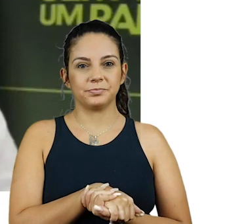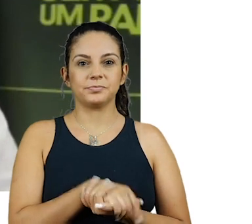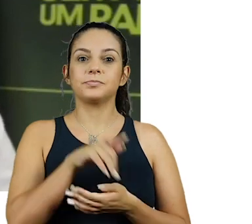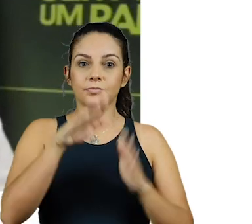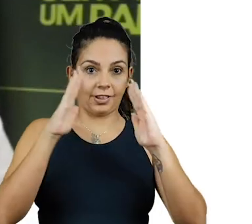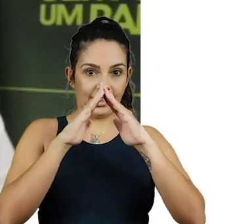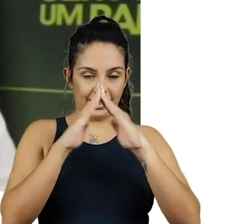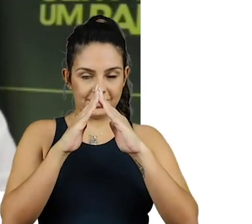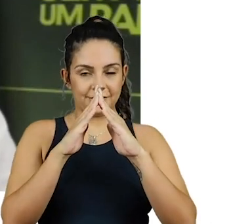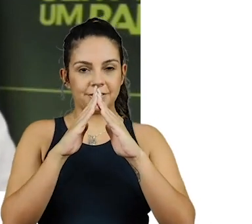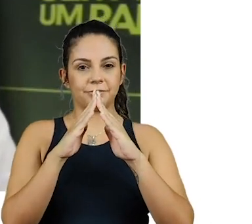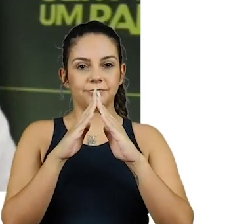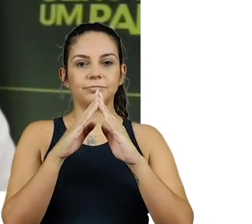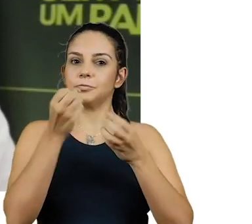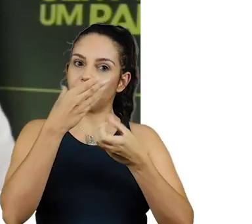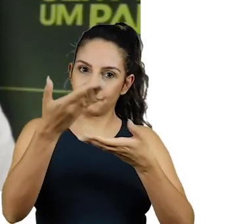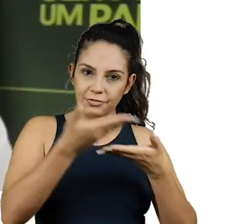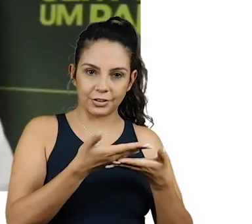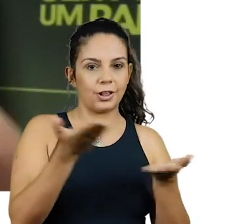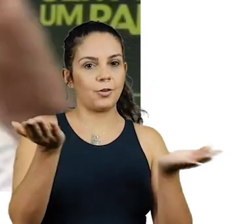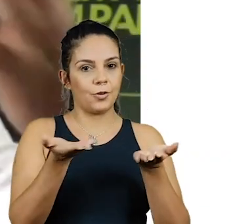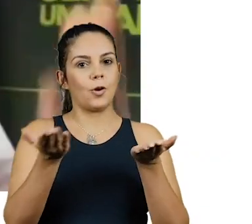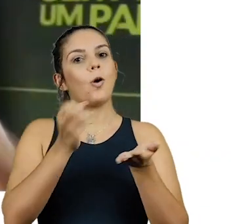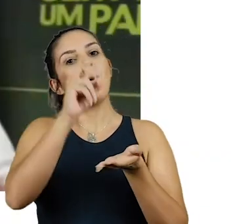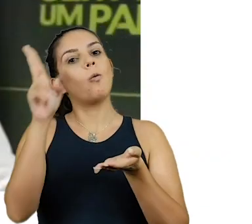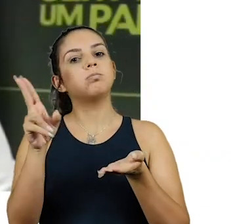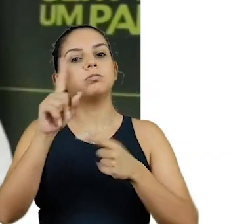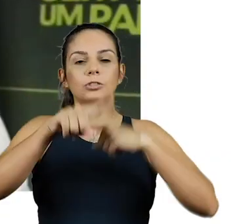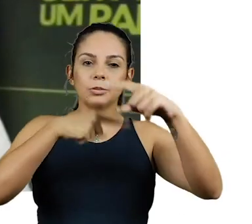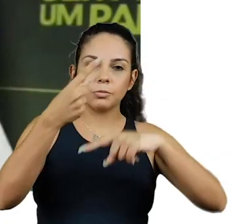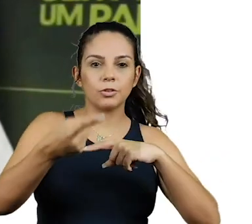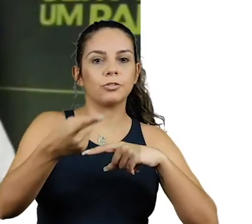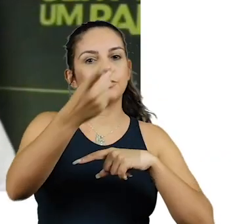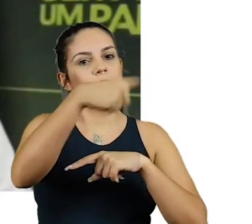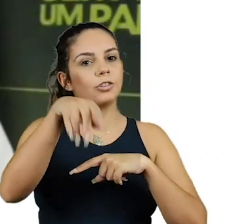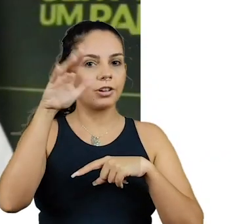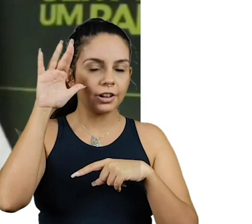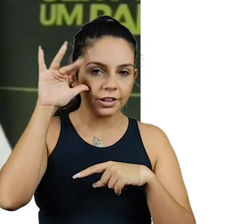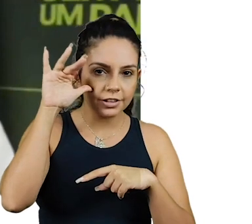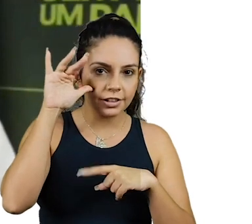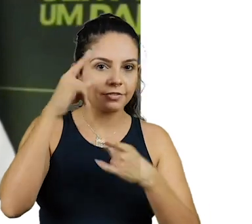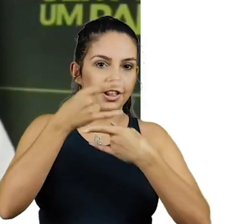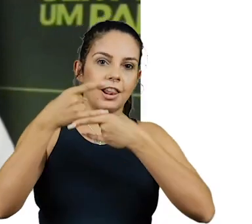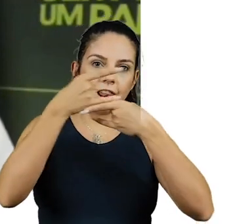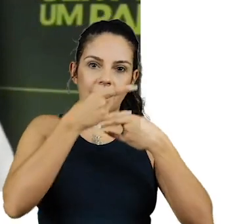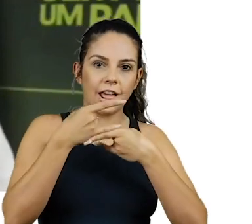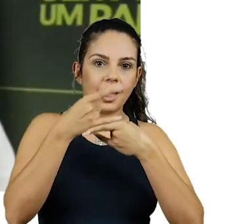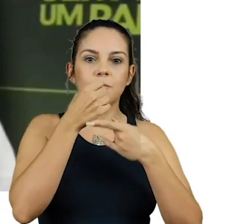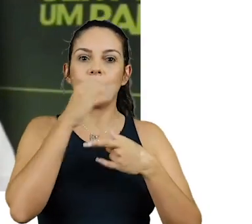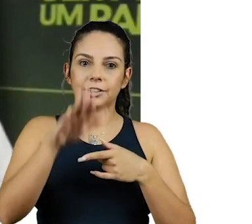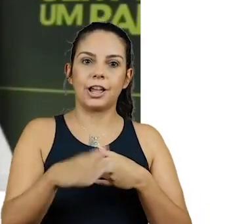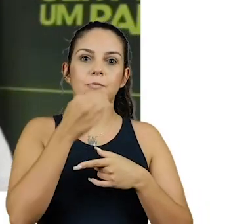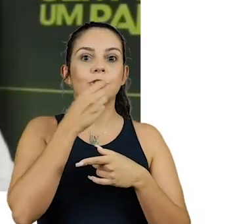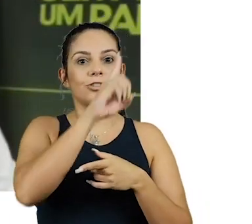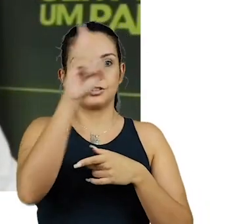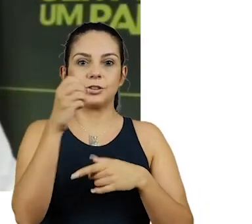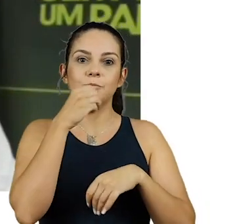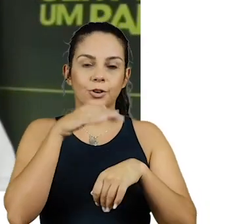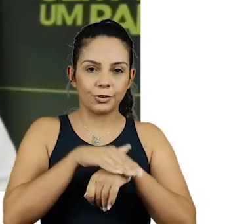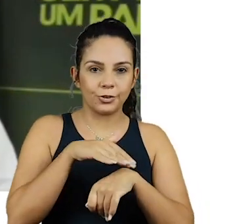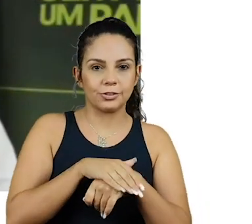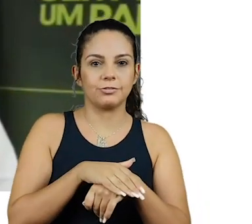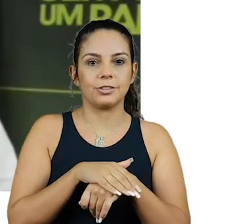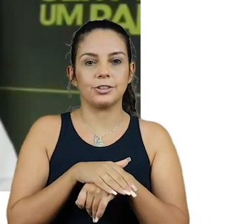Papo em casa. Sejam bem-vindos agora ou depois que vocês assistirem essa live. Então, boa tarde, bom dia, boa